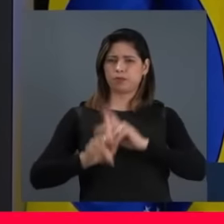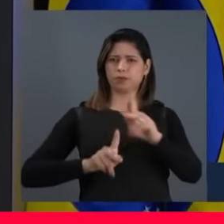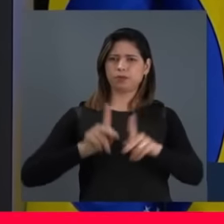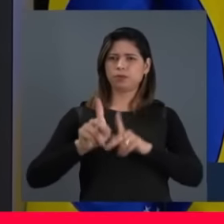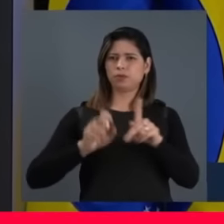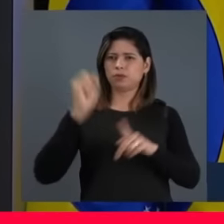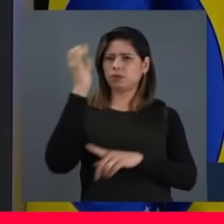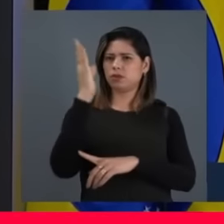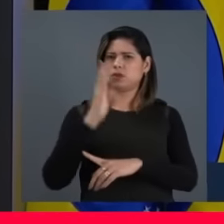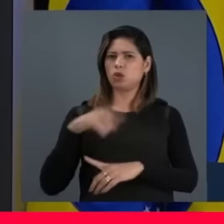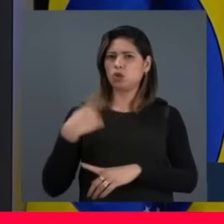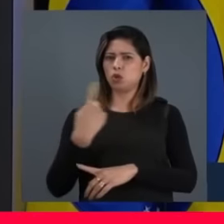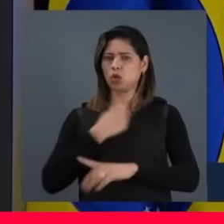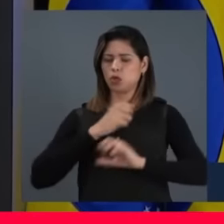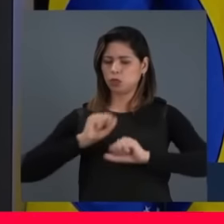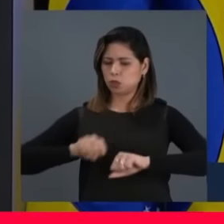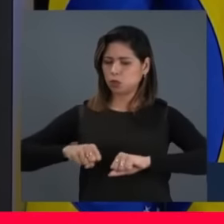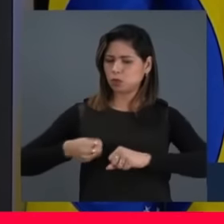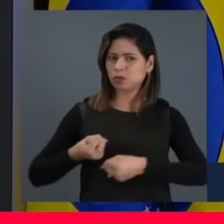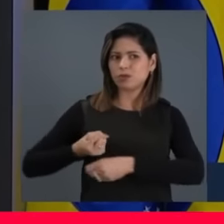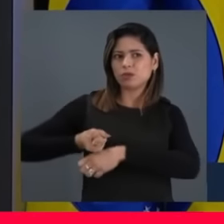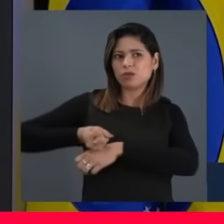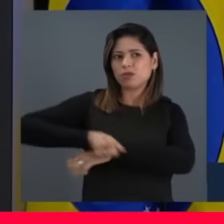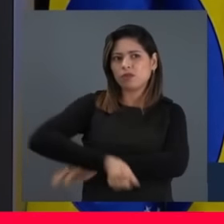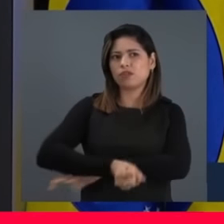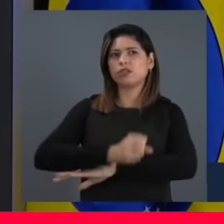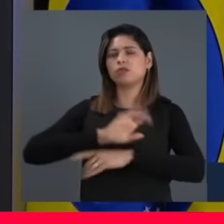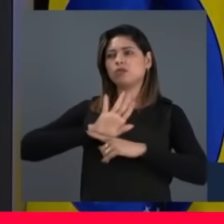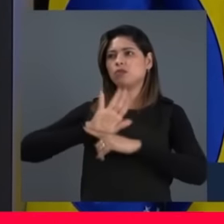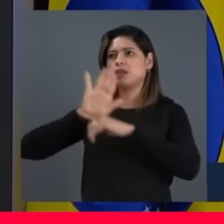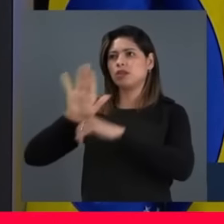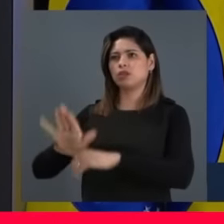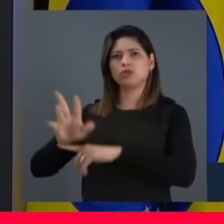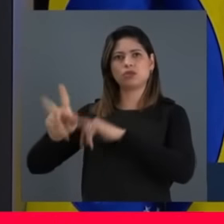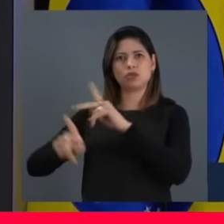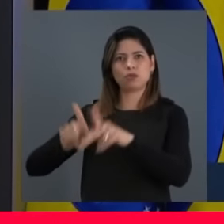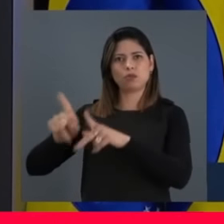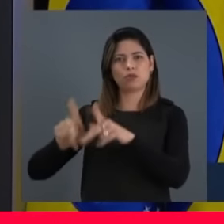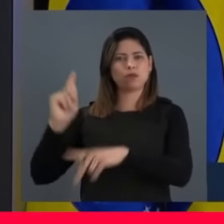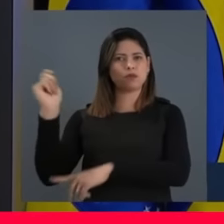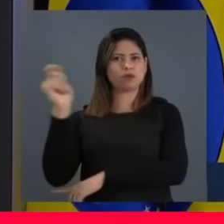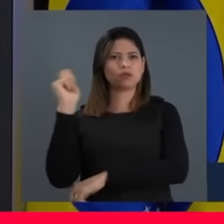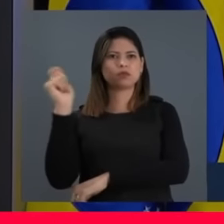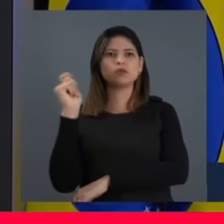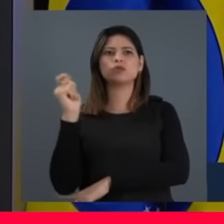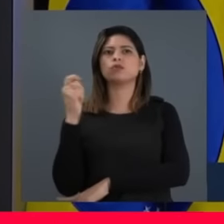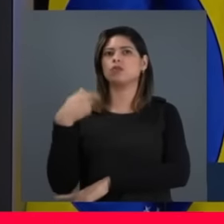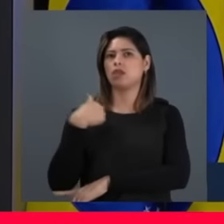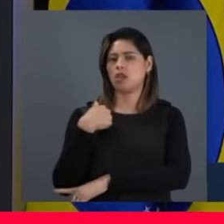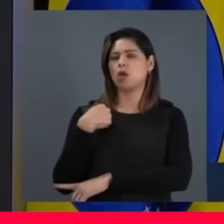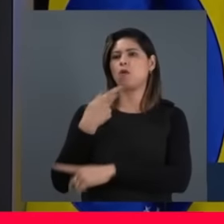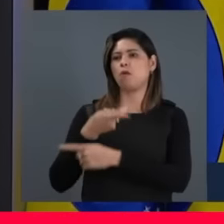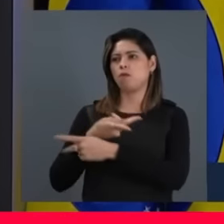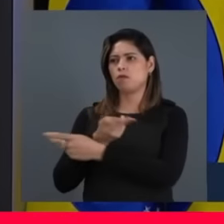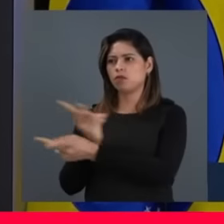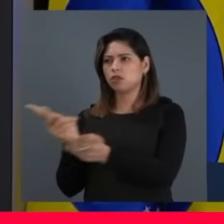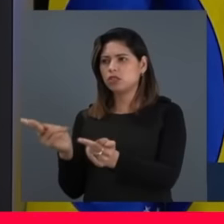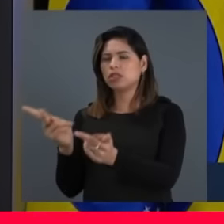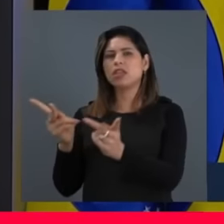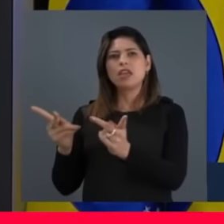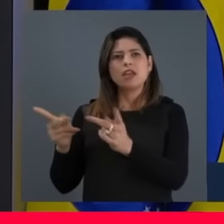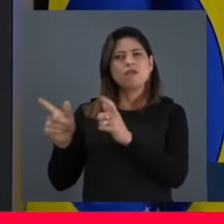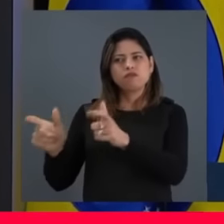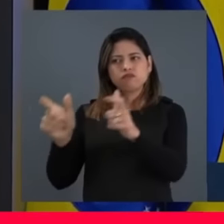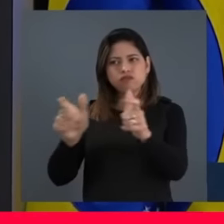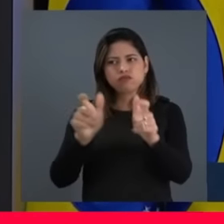para ajudar a população do Rio Grande do Sul eu essa semana Visitei diversos municípios do estádio Rondônia